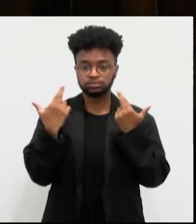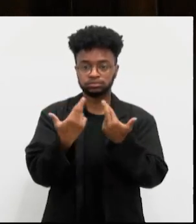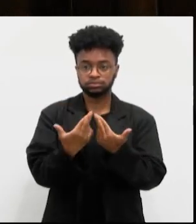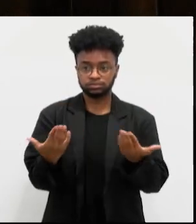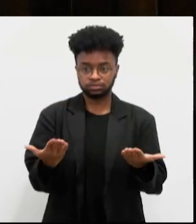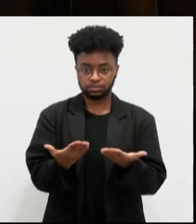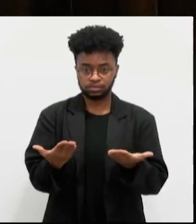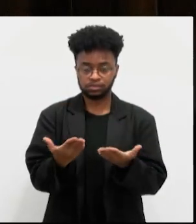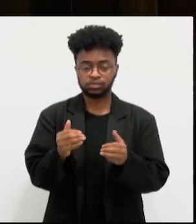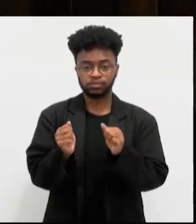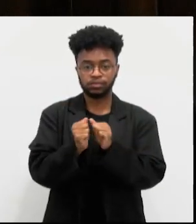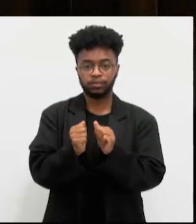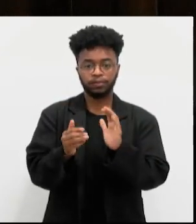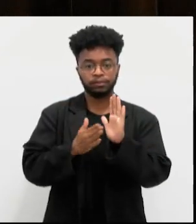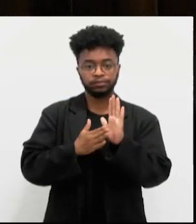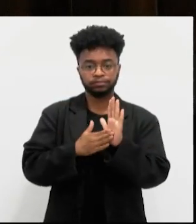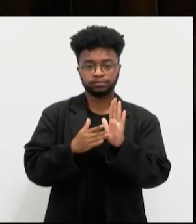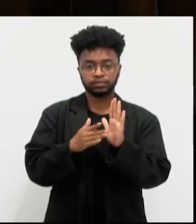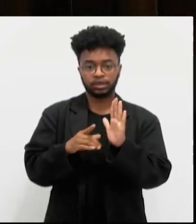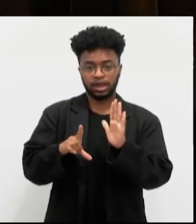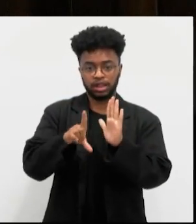da proposta da LDO.